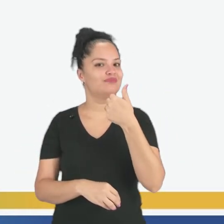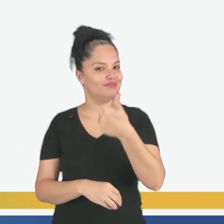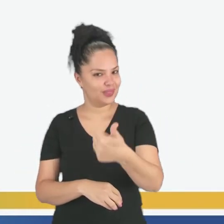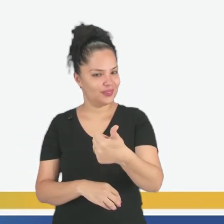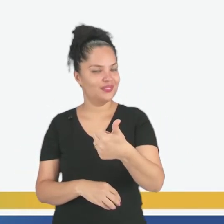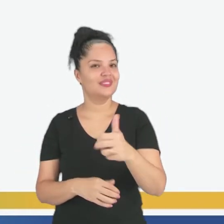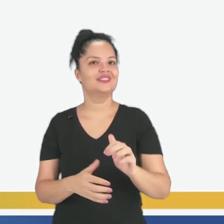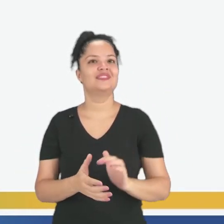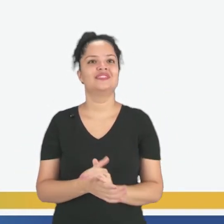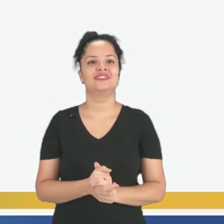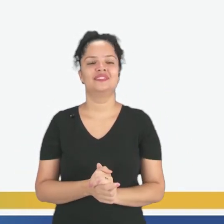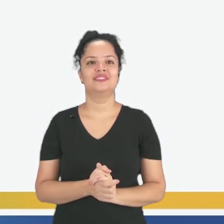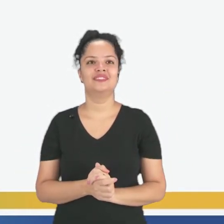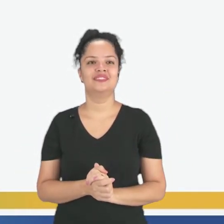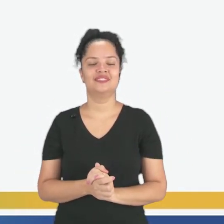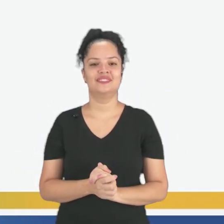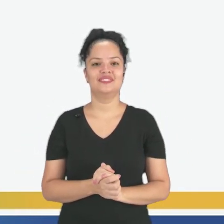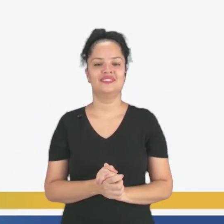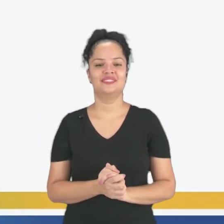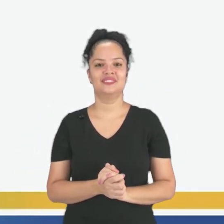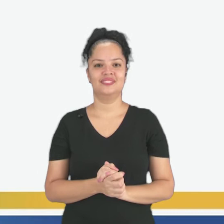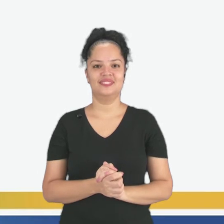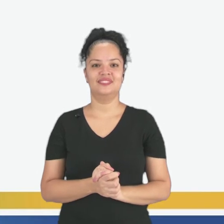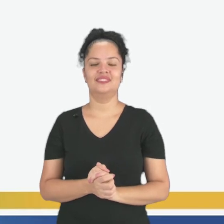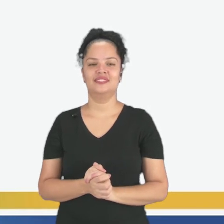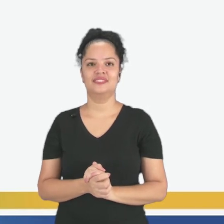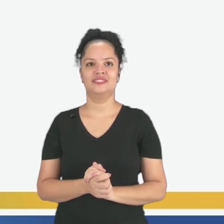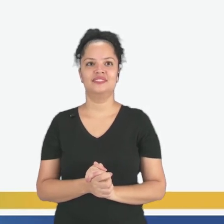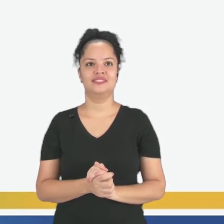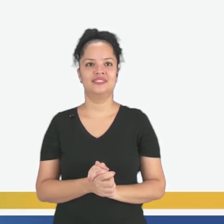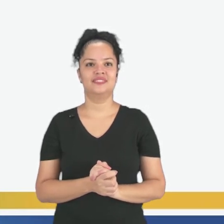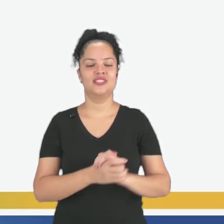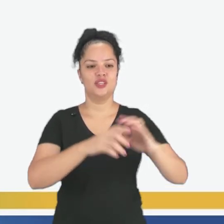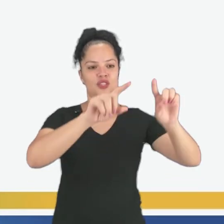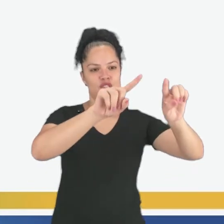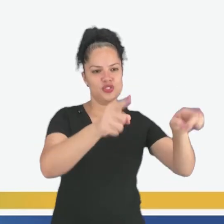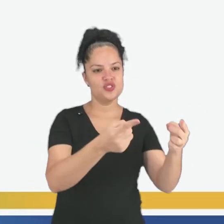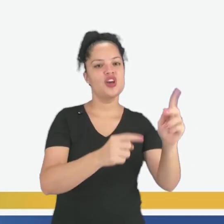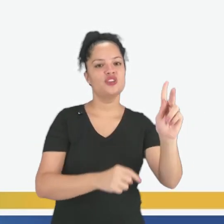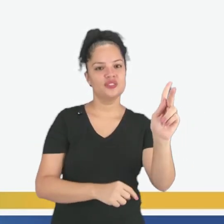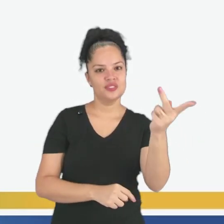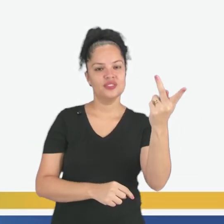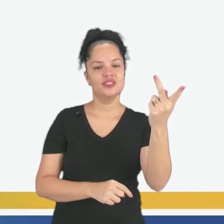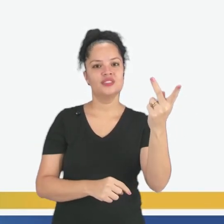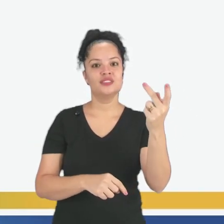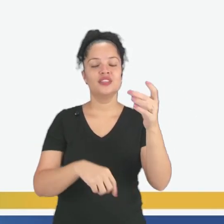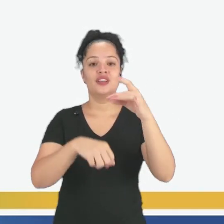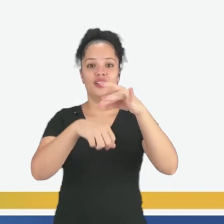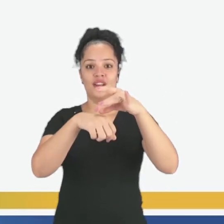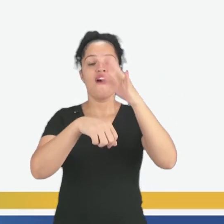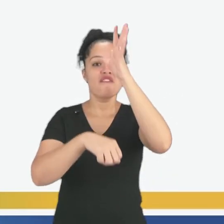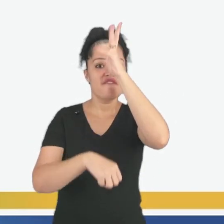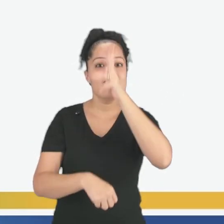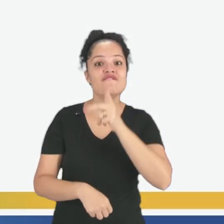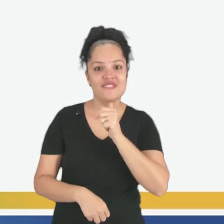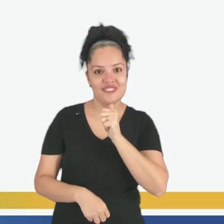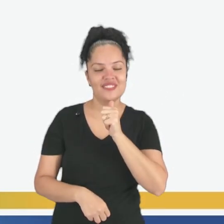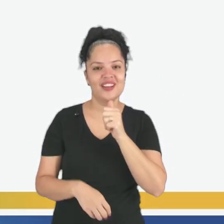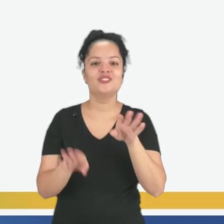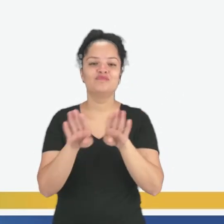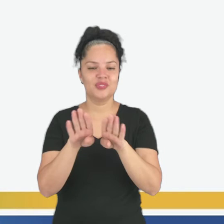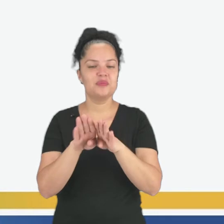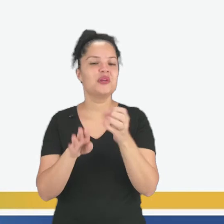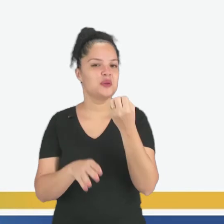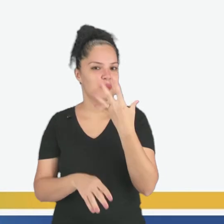deveria fazer, né? Então, eggs é healthy food. Chicken, que é o frango, também